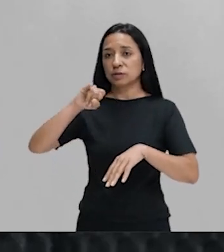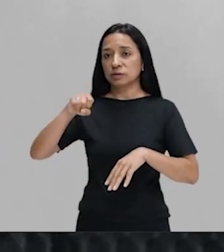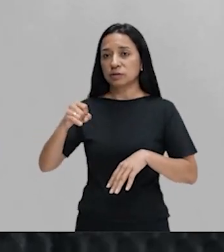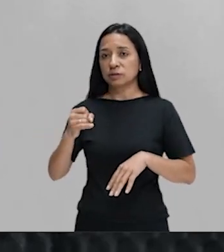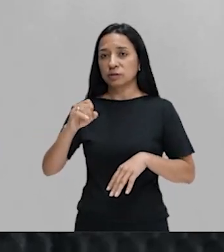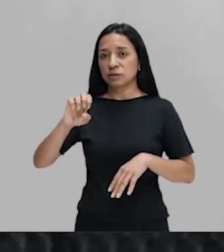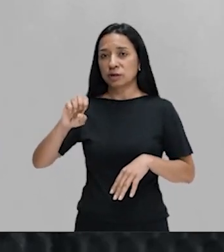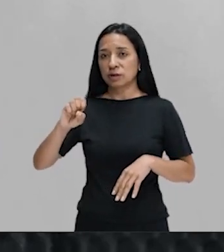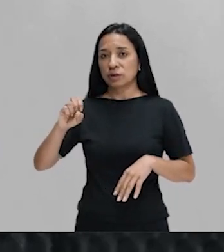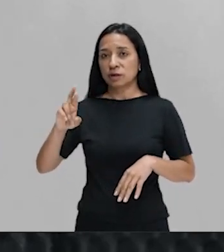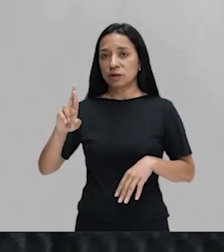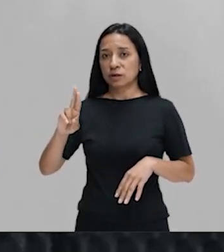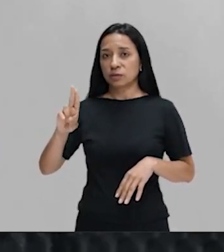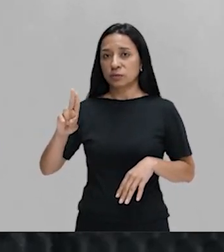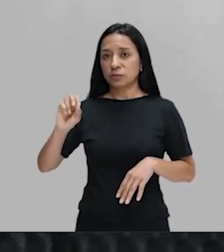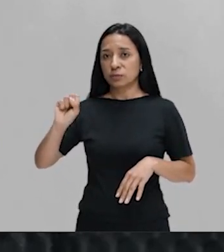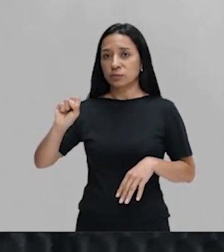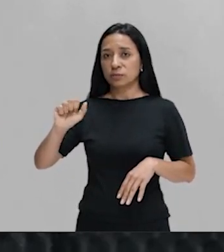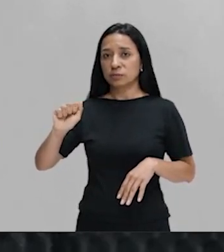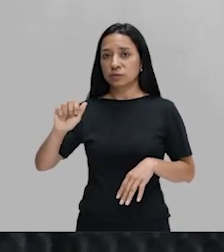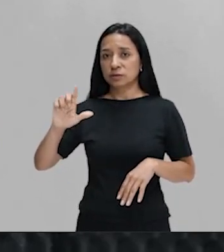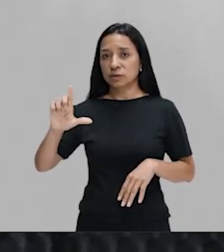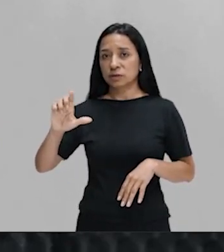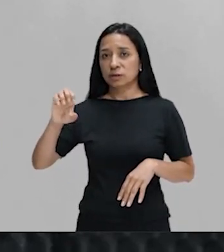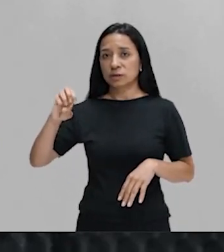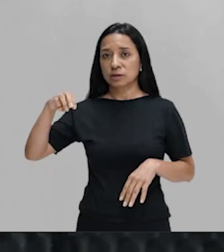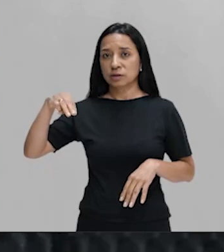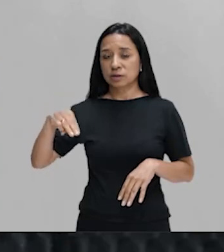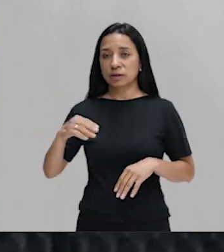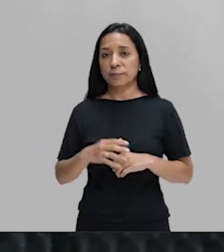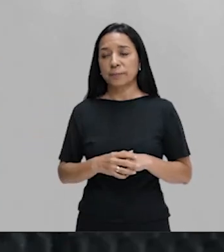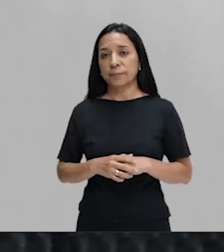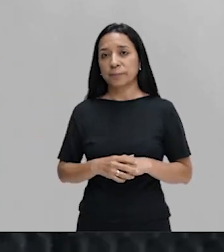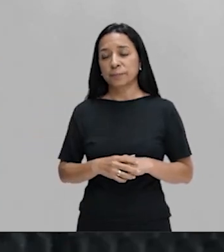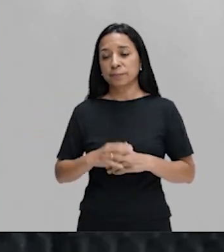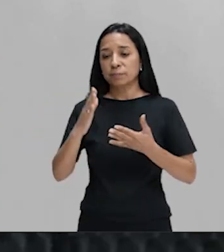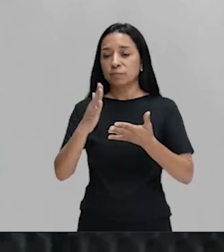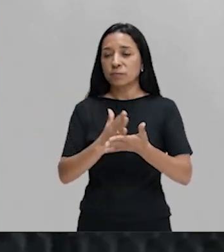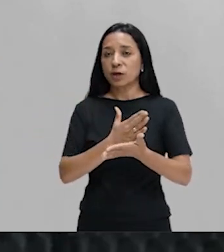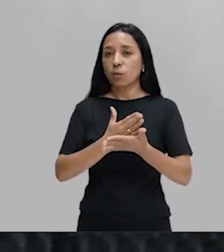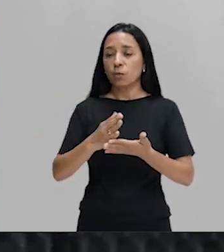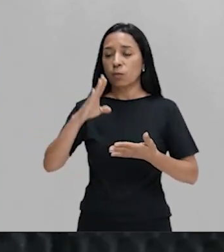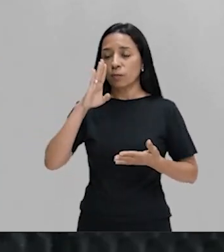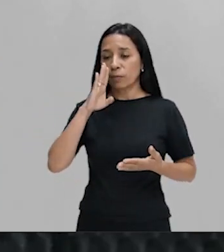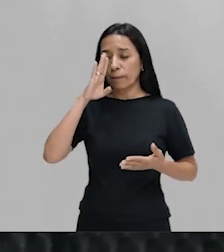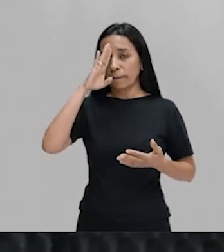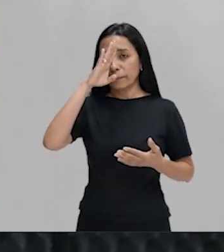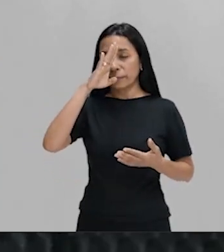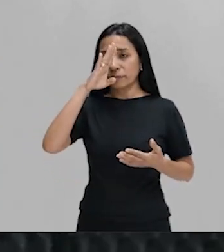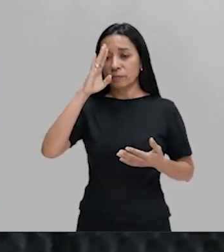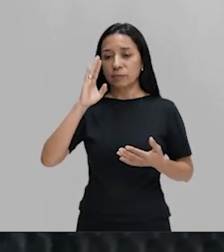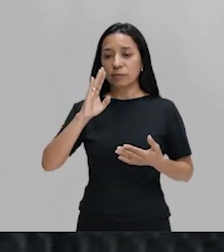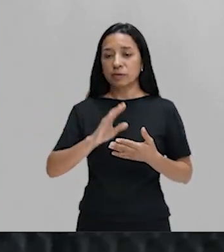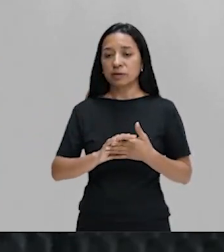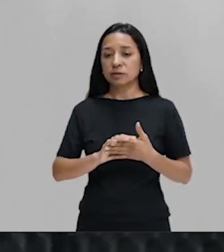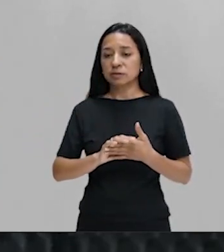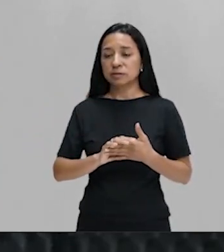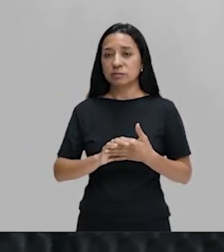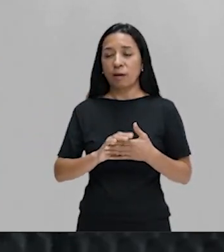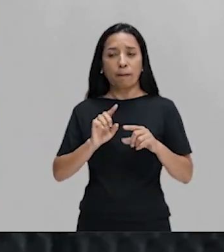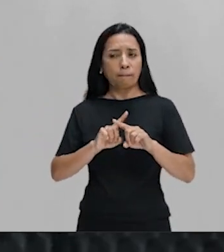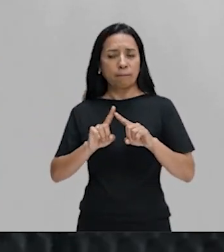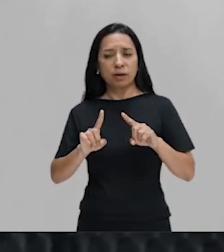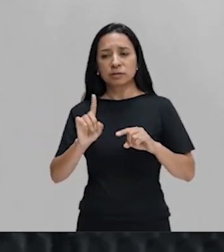Cristãos, judeus e muçulmanos. Ok? Então, essas são algumas das principais, não